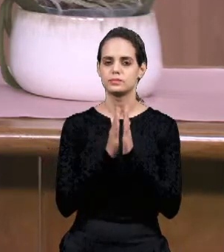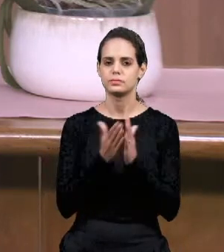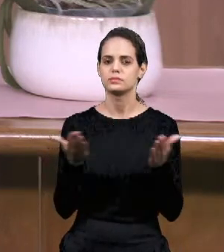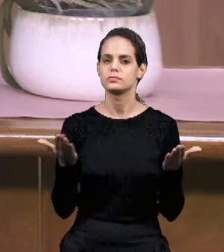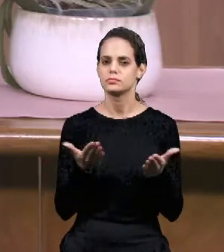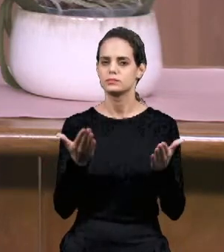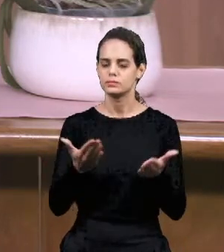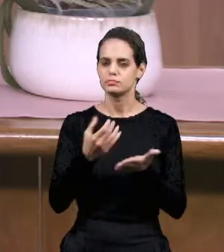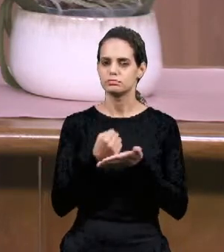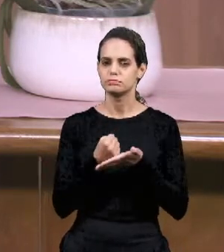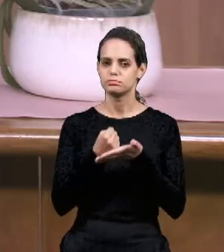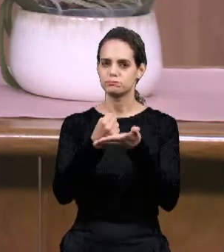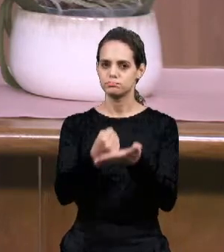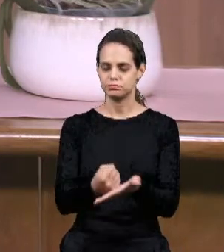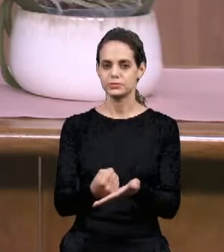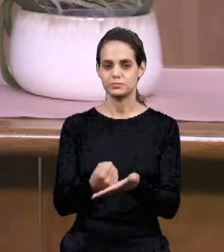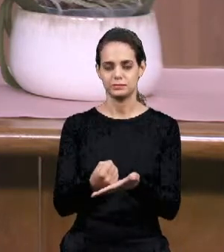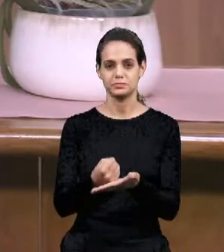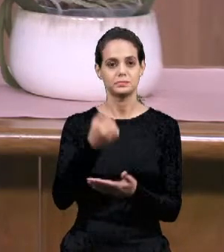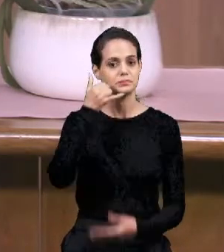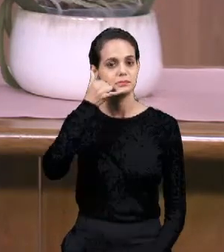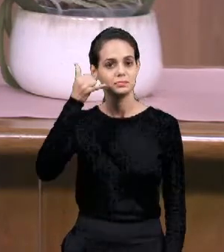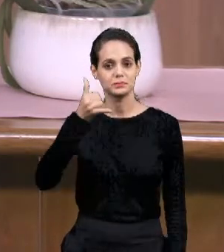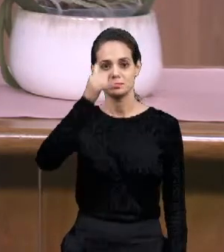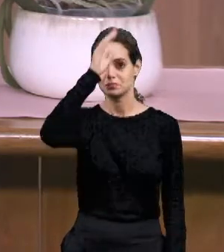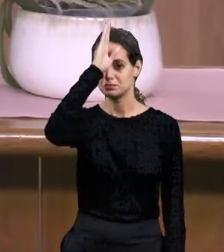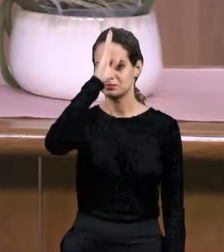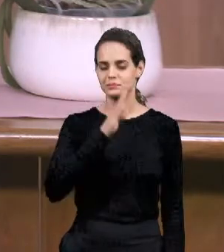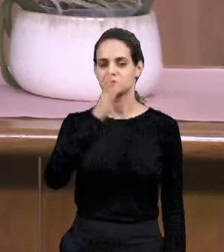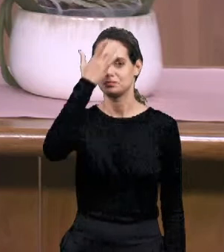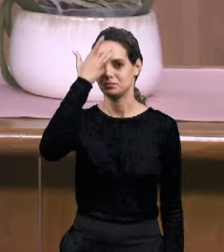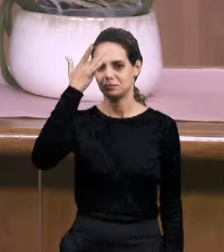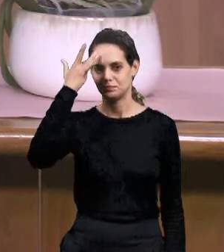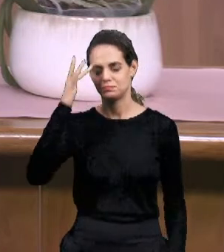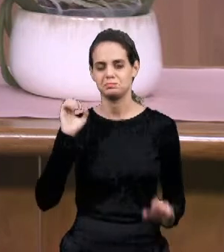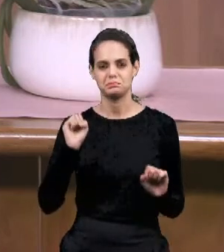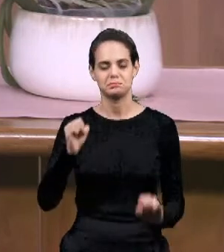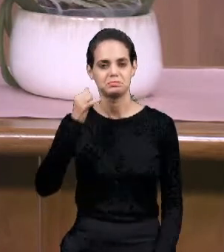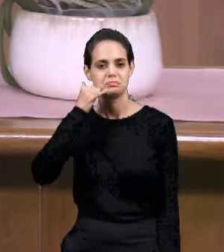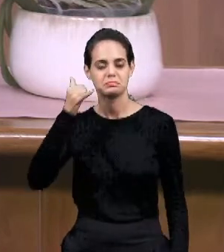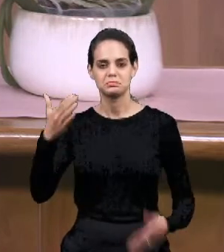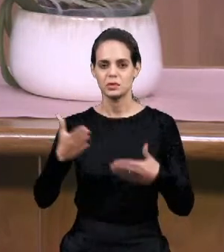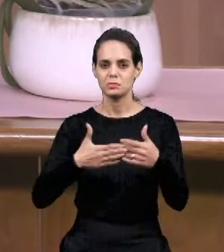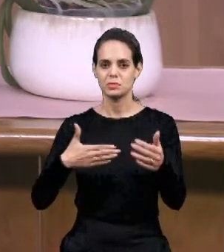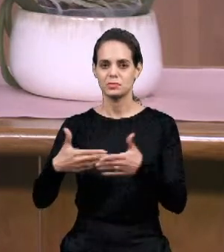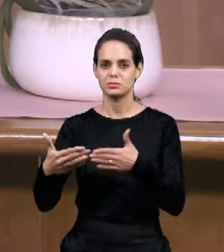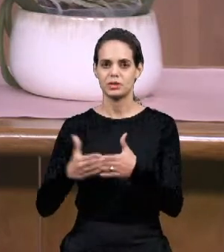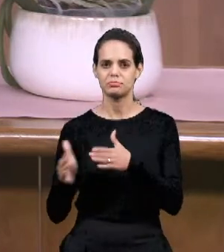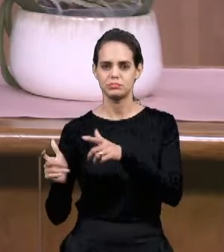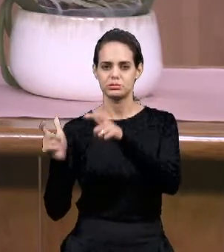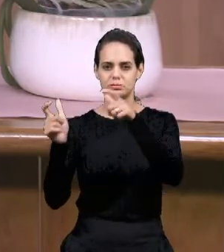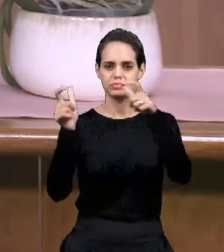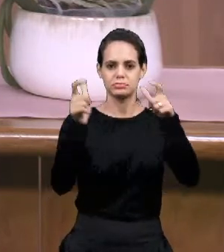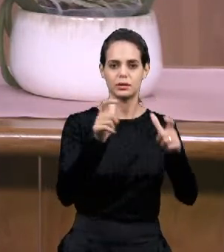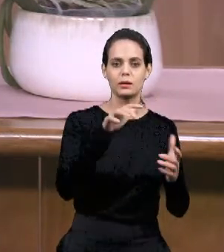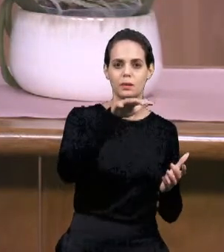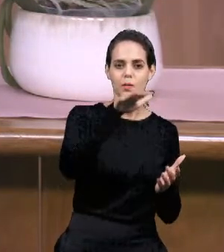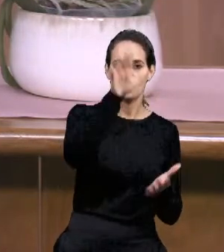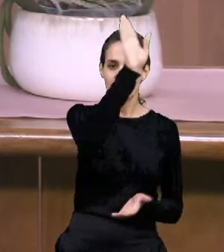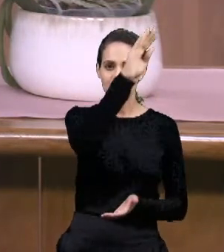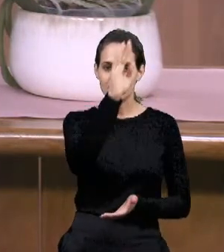uma assistência. A ligação é gratuita e as pessoas podem ligar de qualquer lugar do Brasil para este